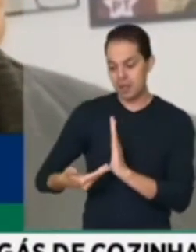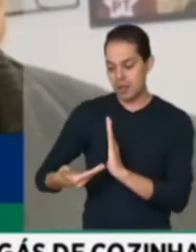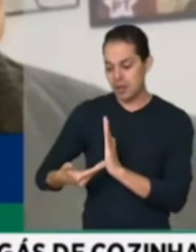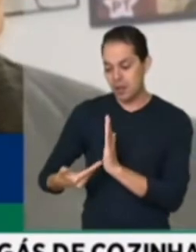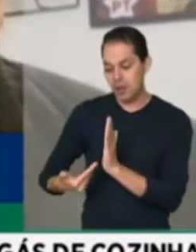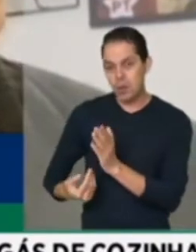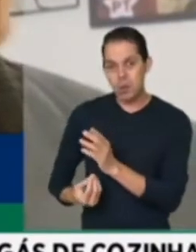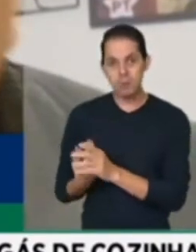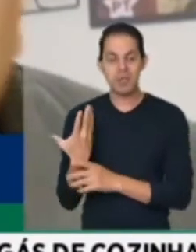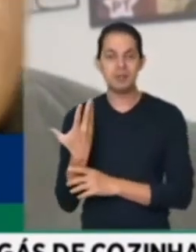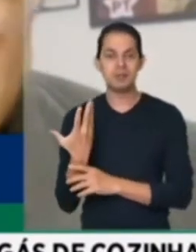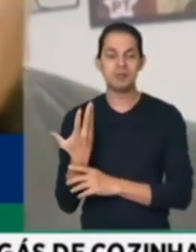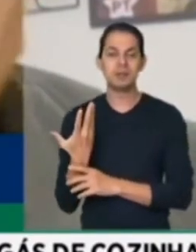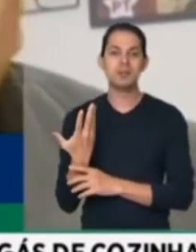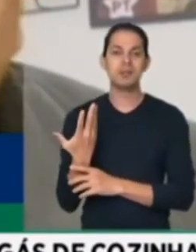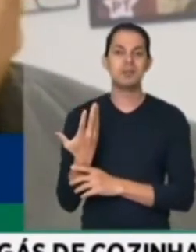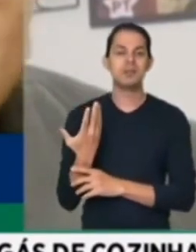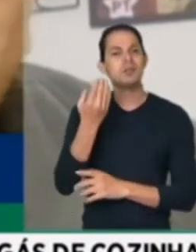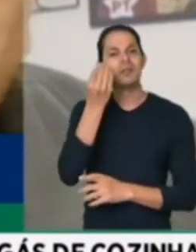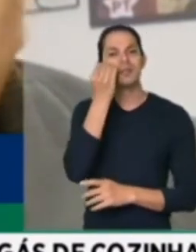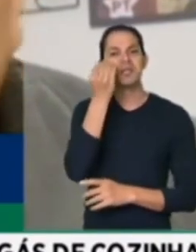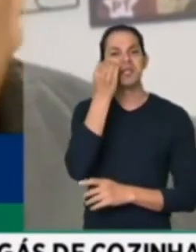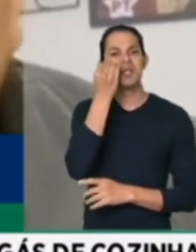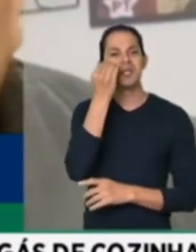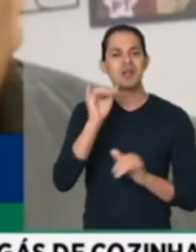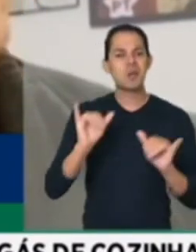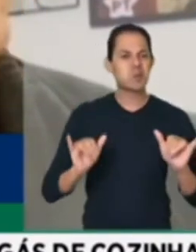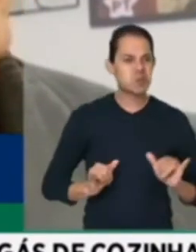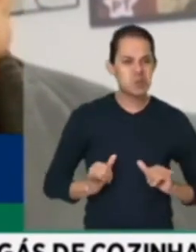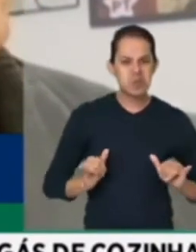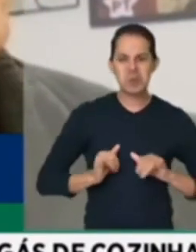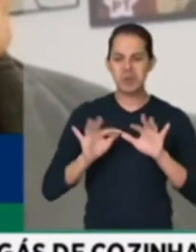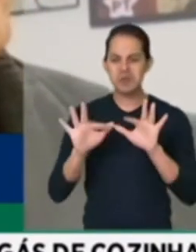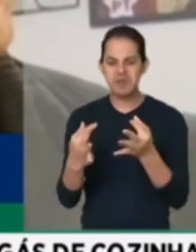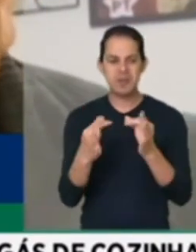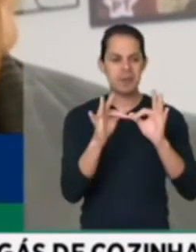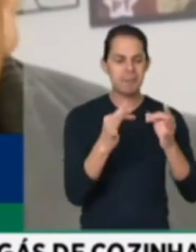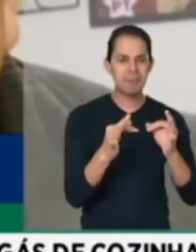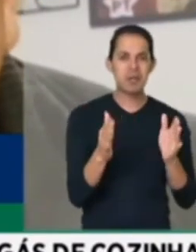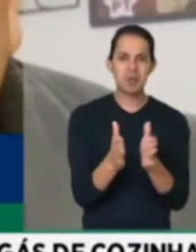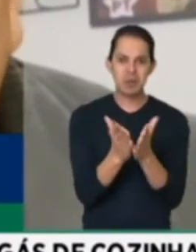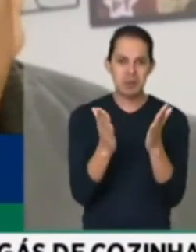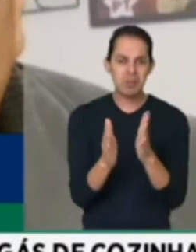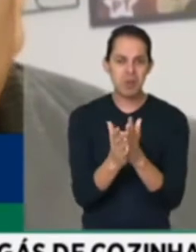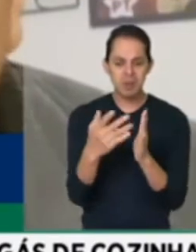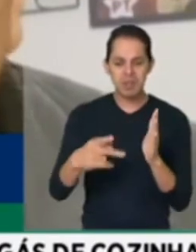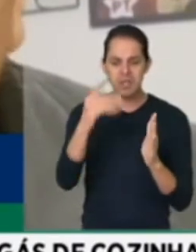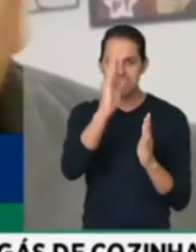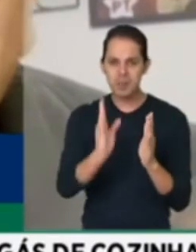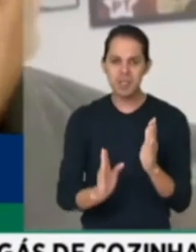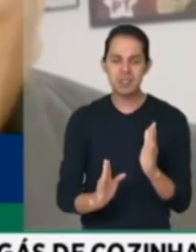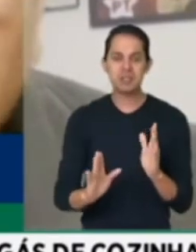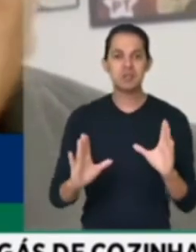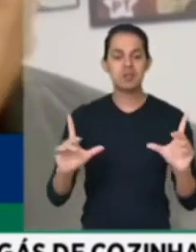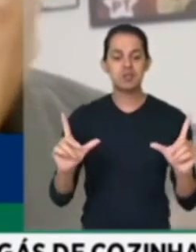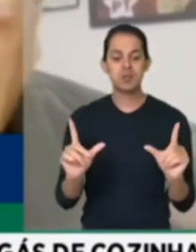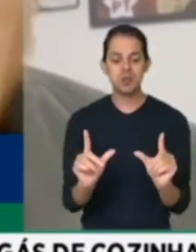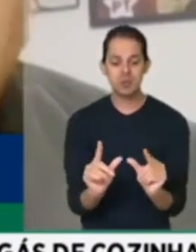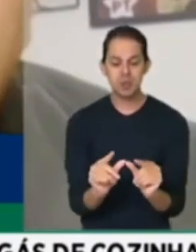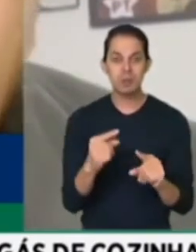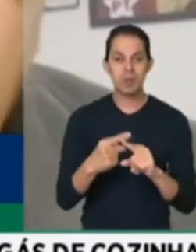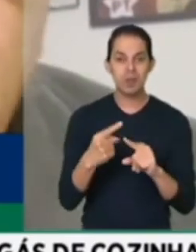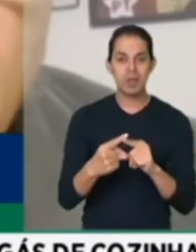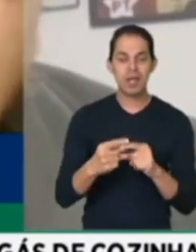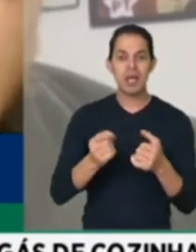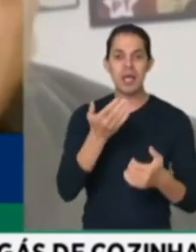Deputados para diminuir o sofrimento das famílias de mais baixa renda em nosso país, que além da alta do preço